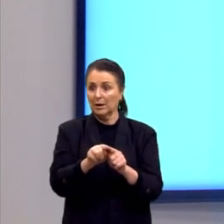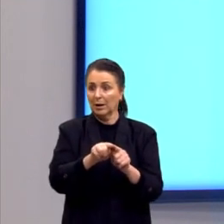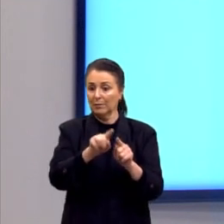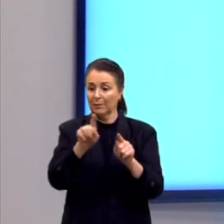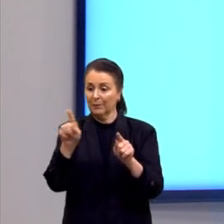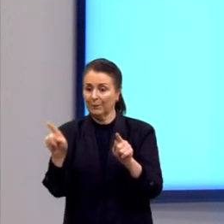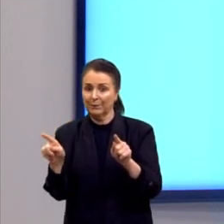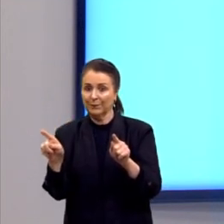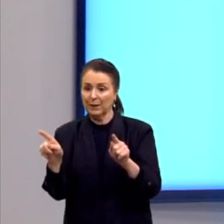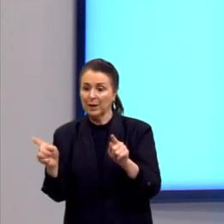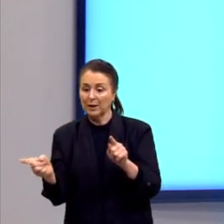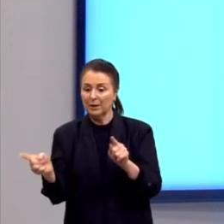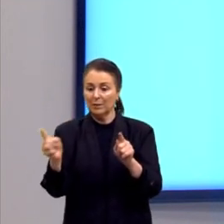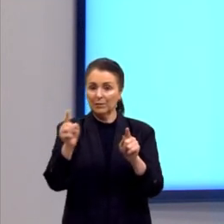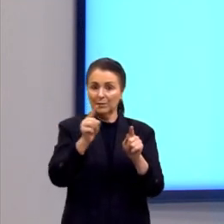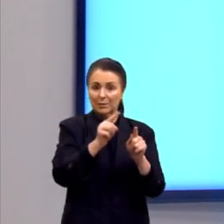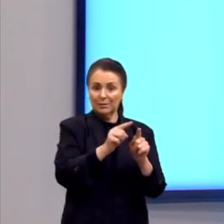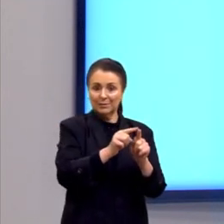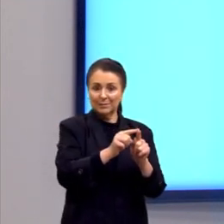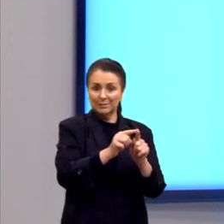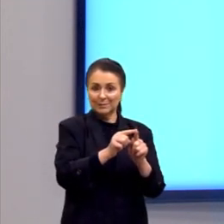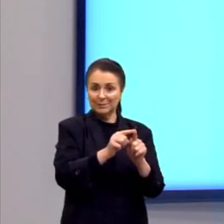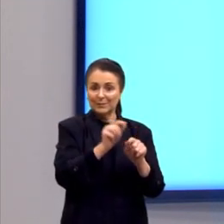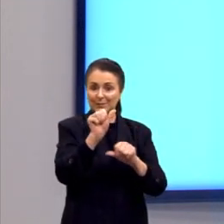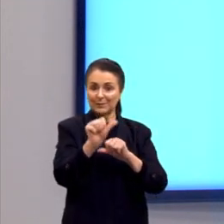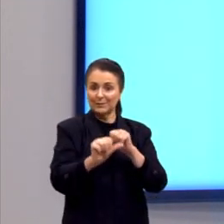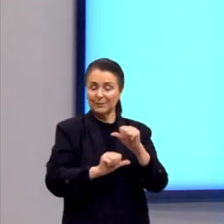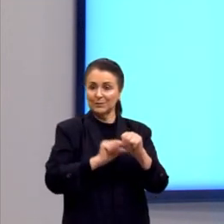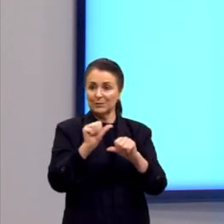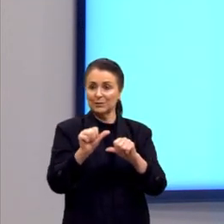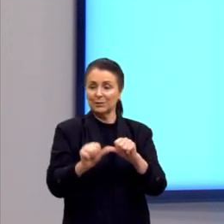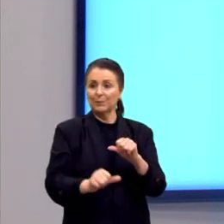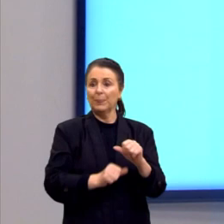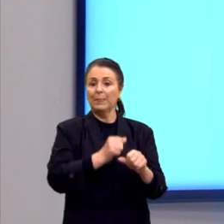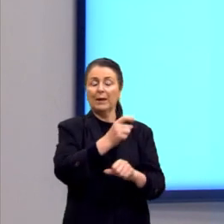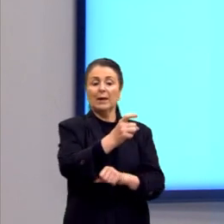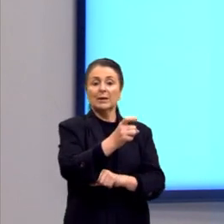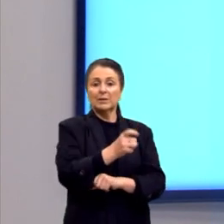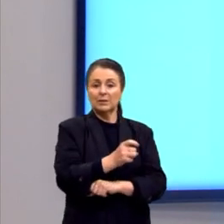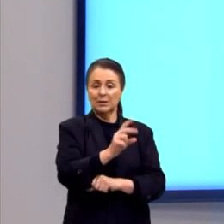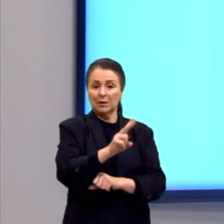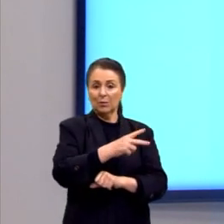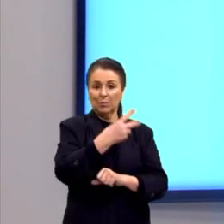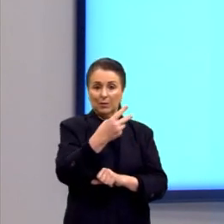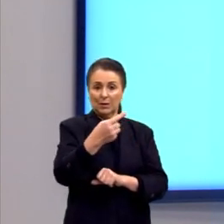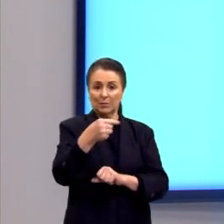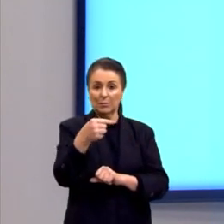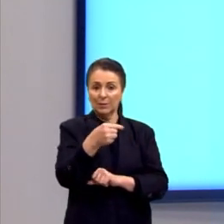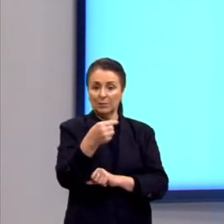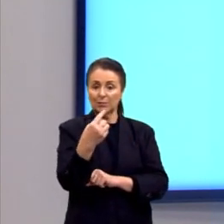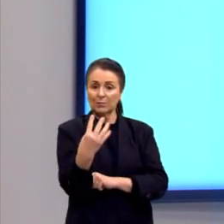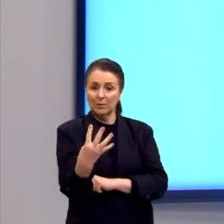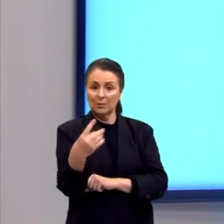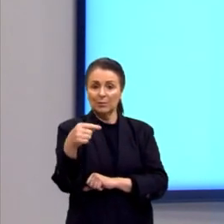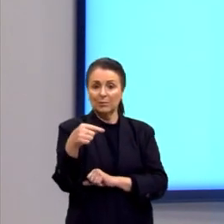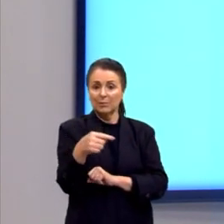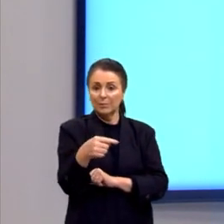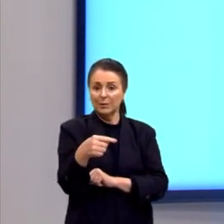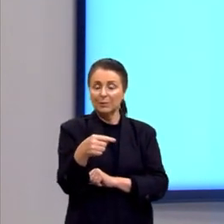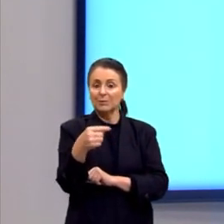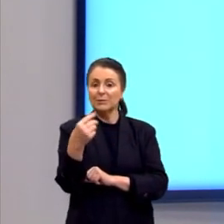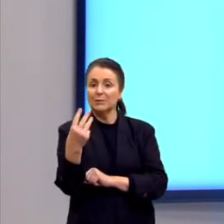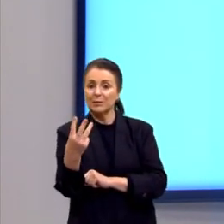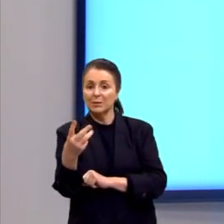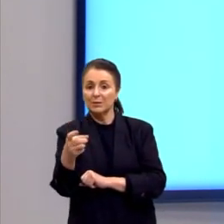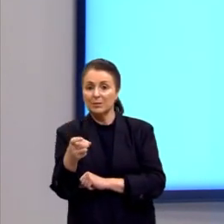nós vamos trazer ele para o primeiro lado então ficaria né x ao quadrado menos 4 -